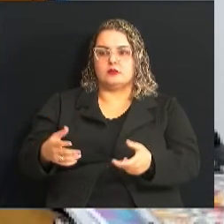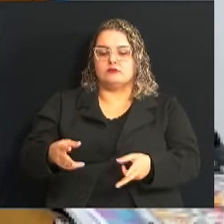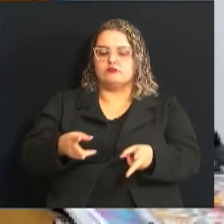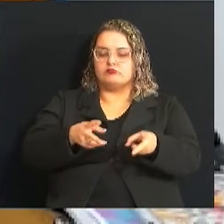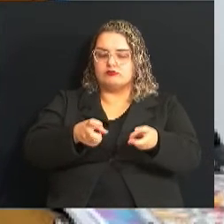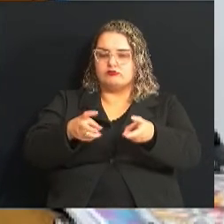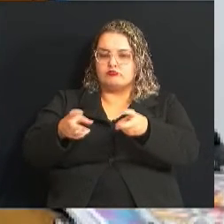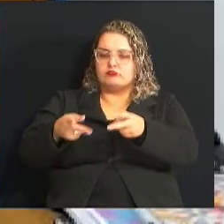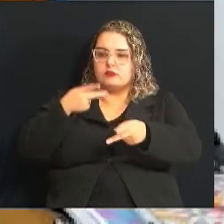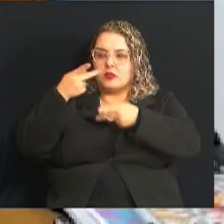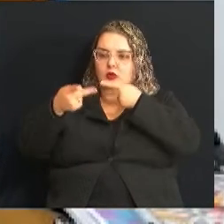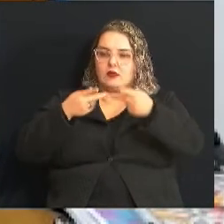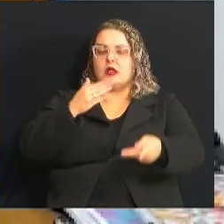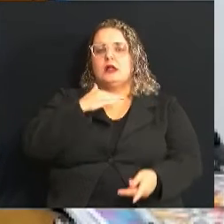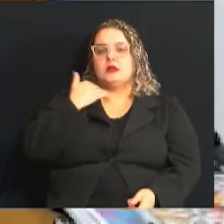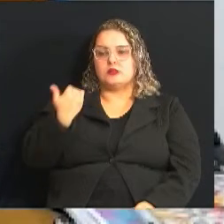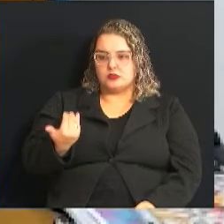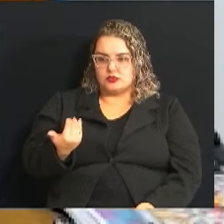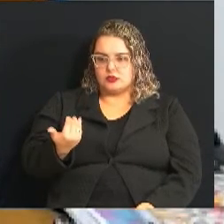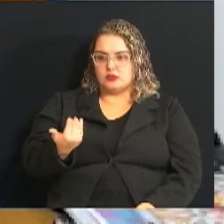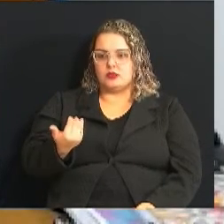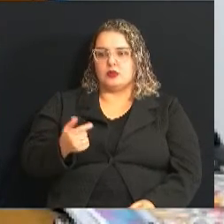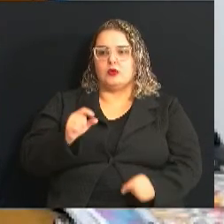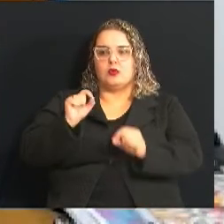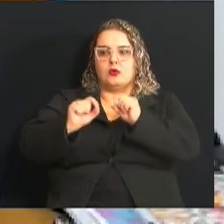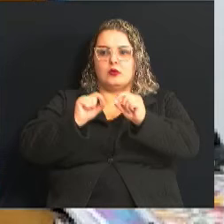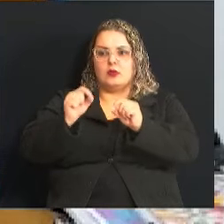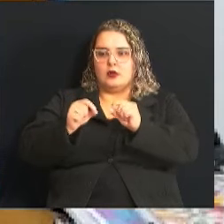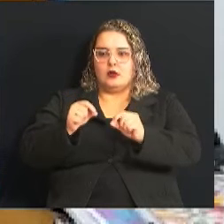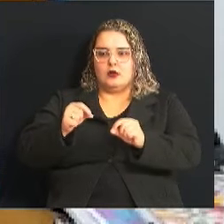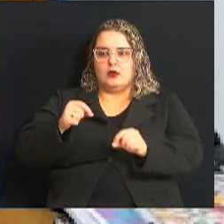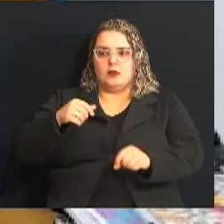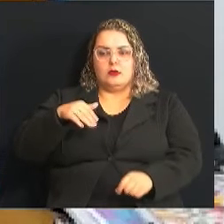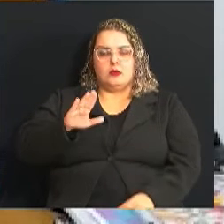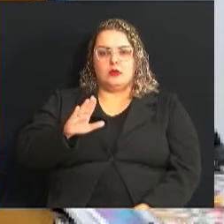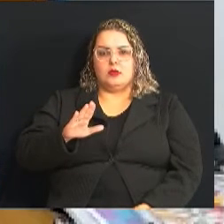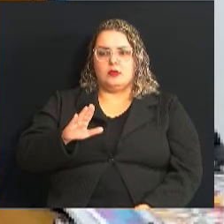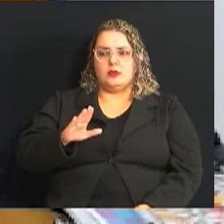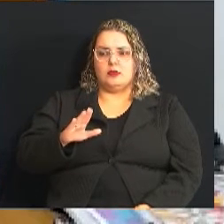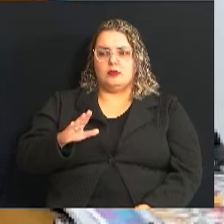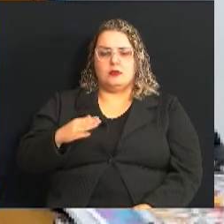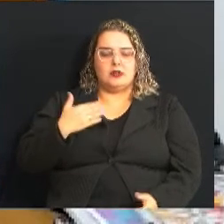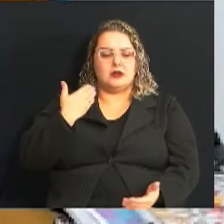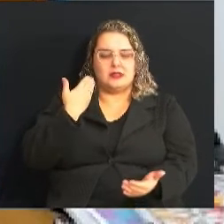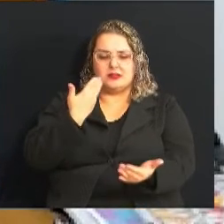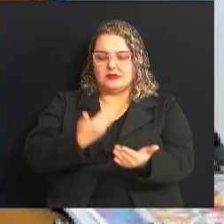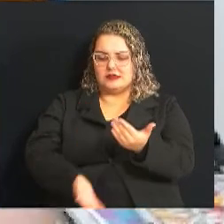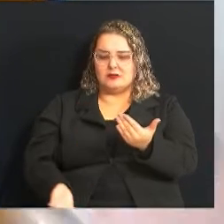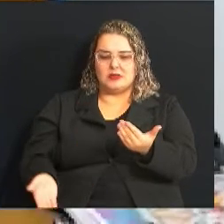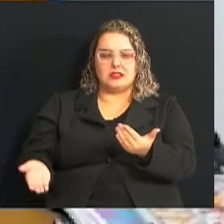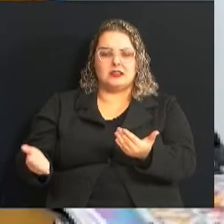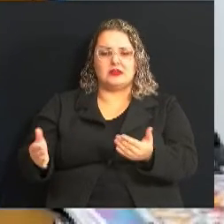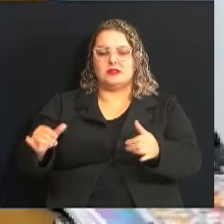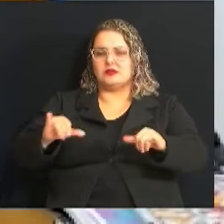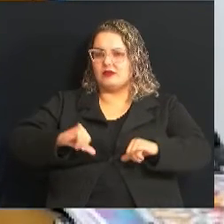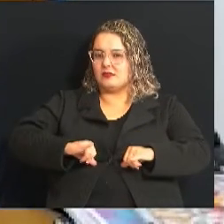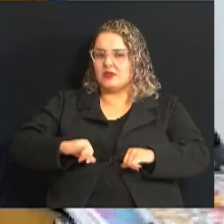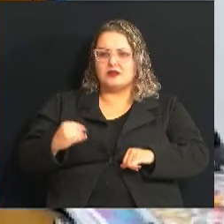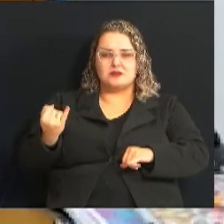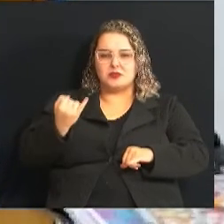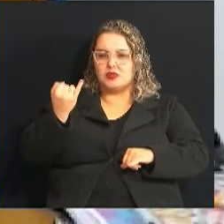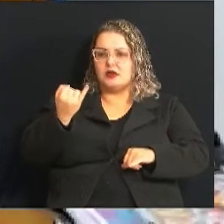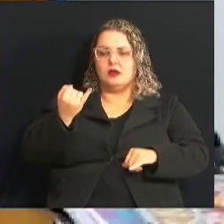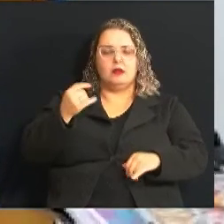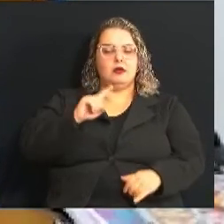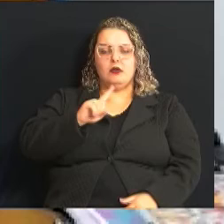falarem sobre a morte, falarem do que era mais sagrado da sua perda, dos seus sofrimentos. E foi quando eu